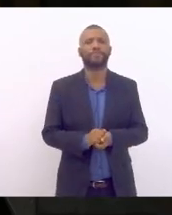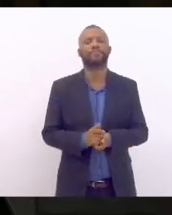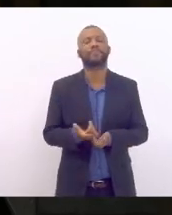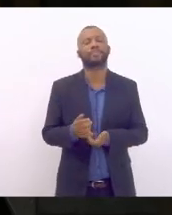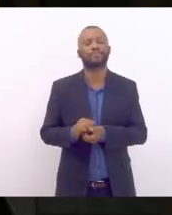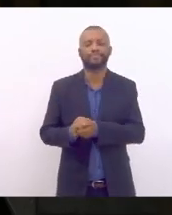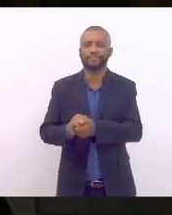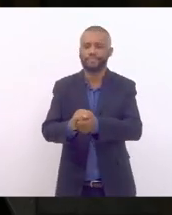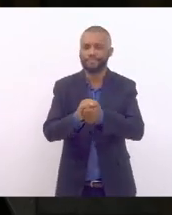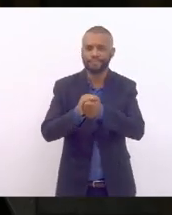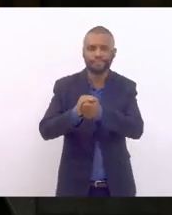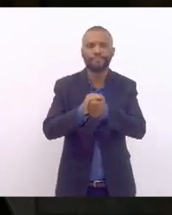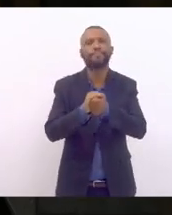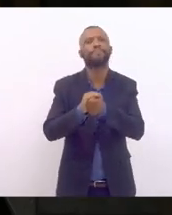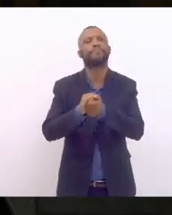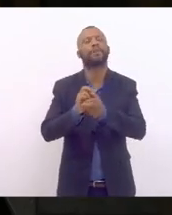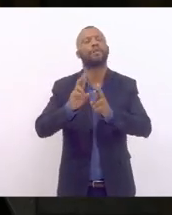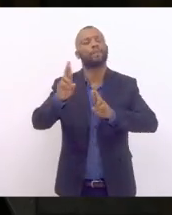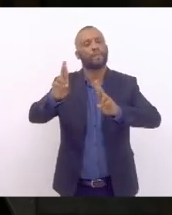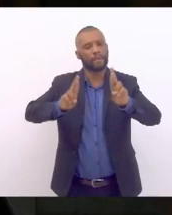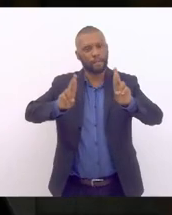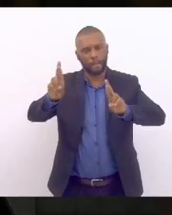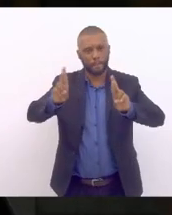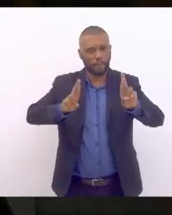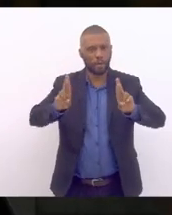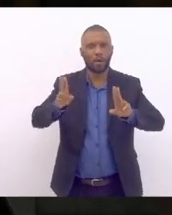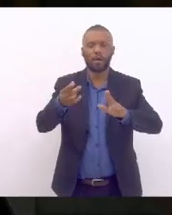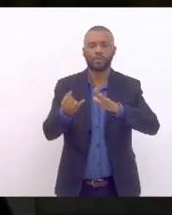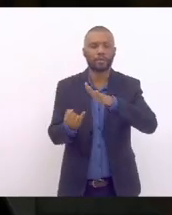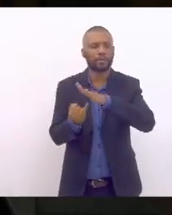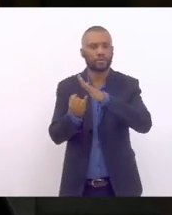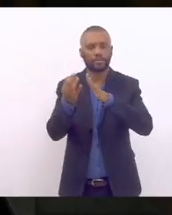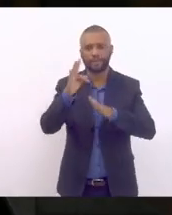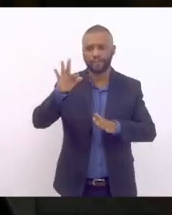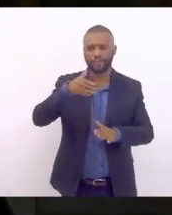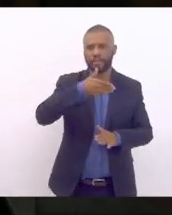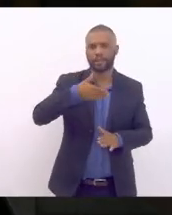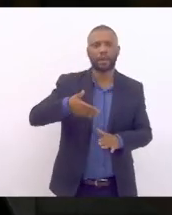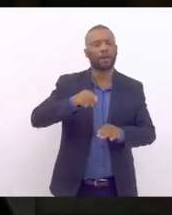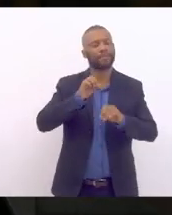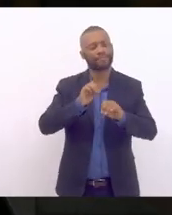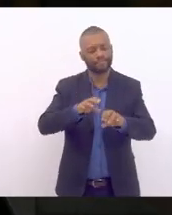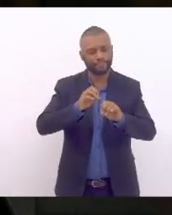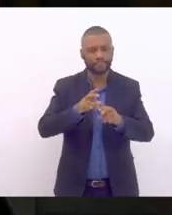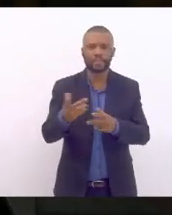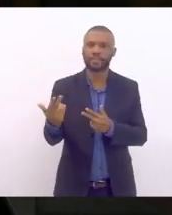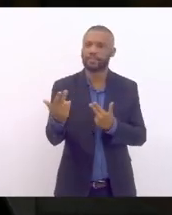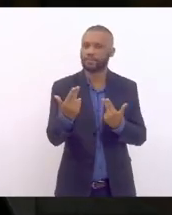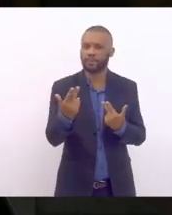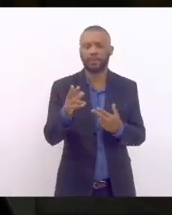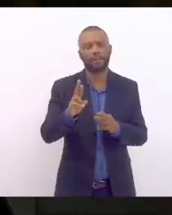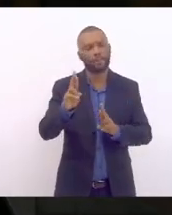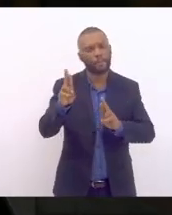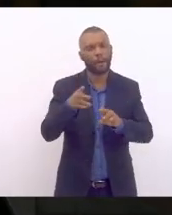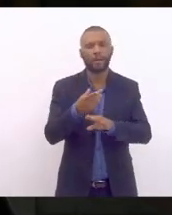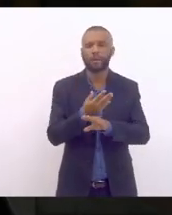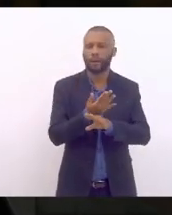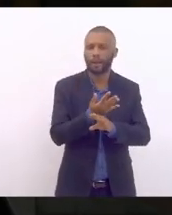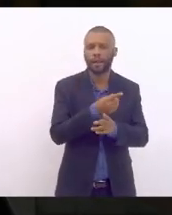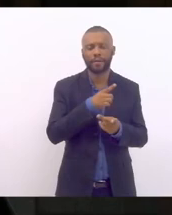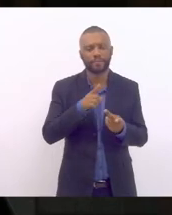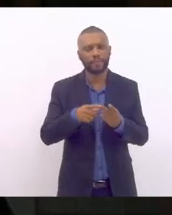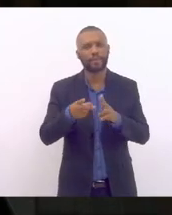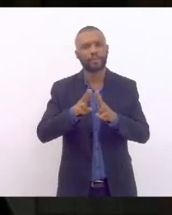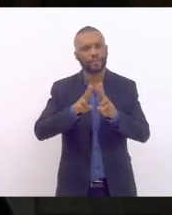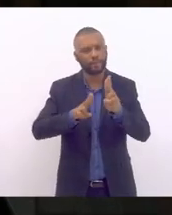dirigentes das instituições federais de ensino superior aqui do Rio de Janeiro presentes assim como dirigente da UERJ